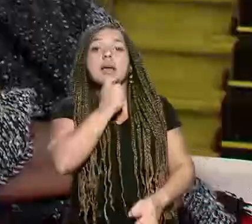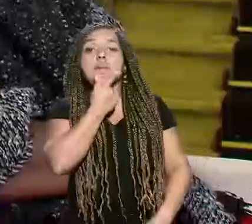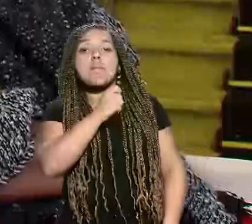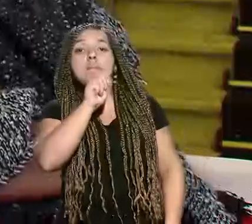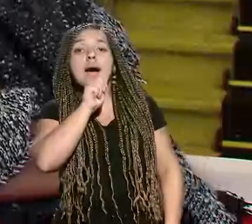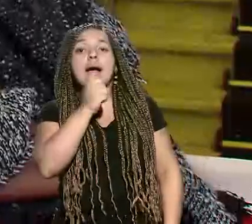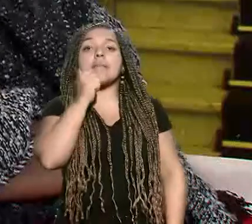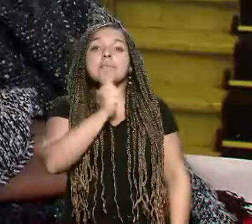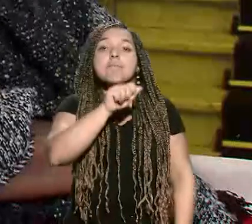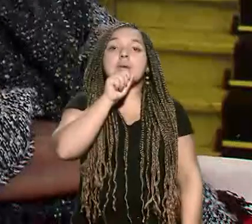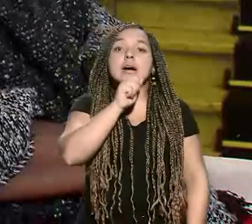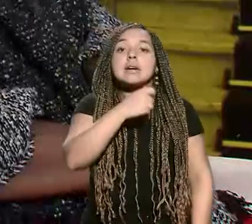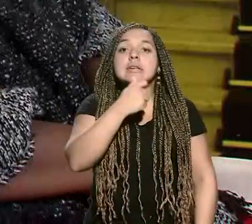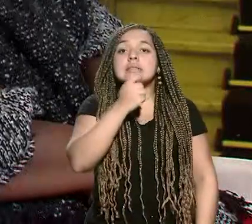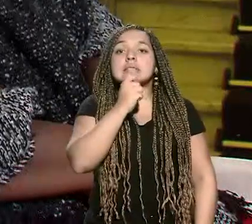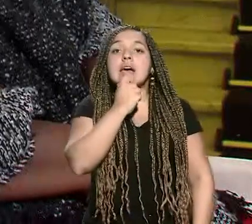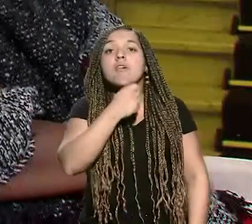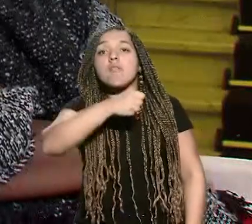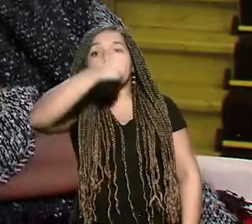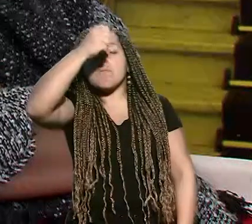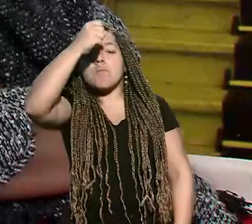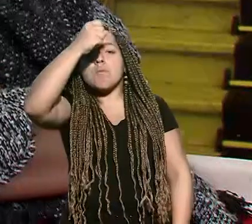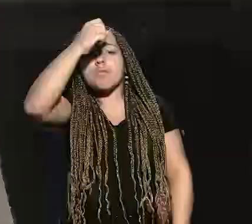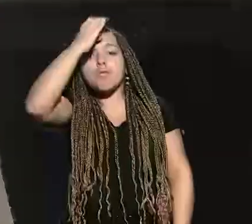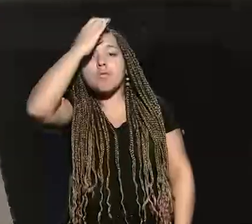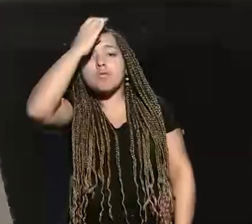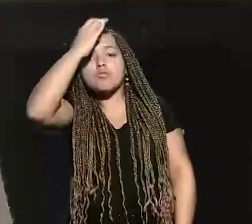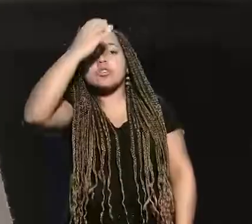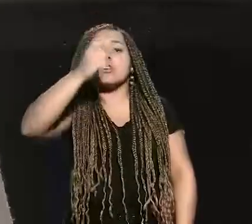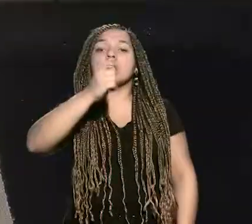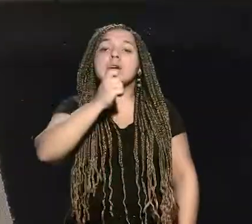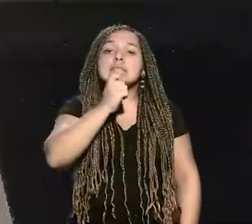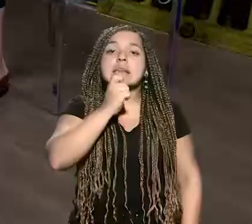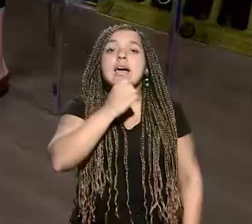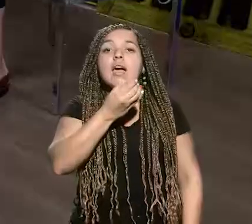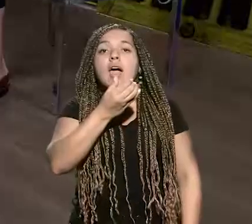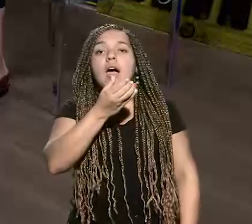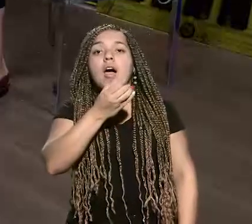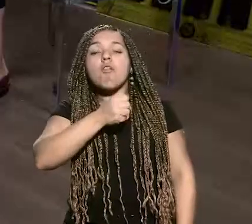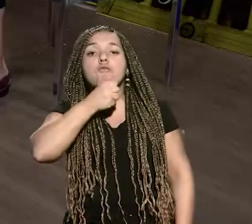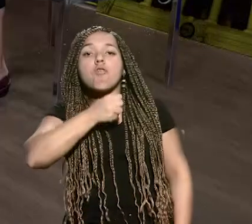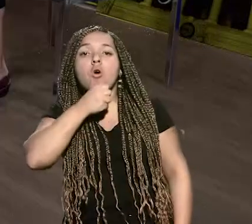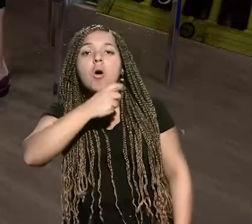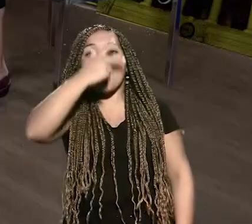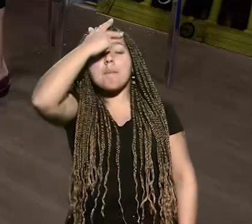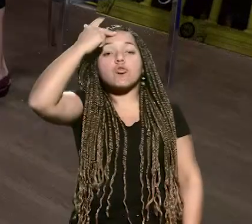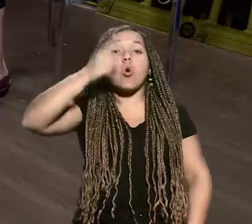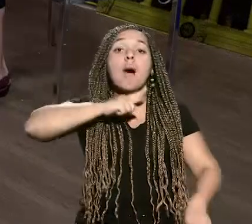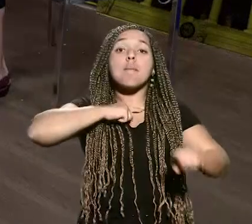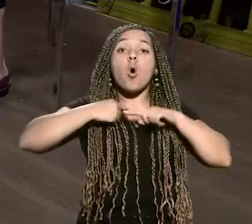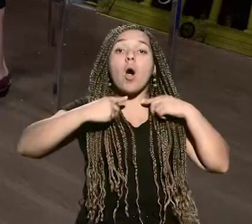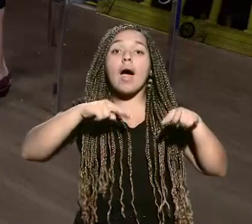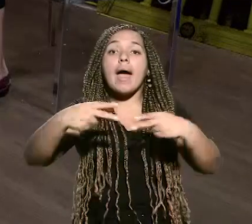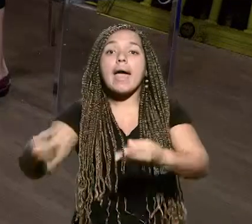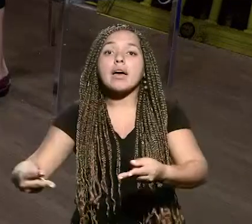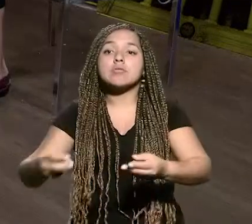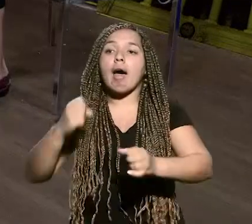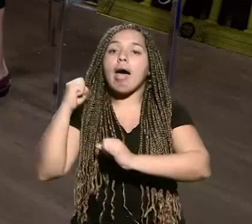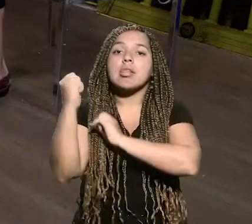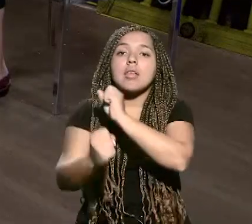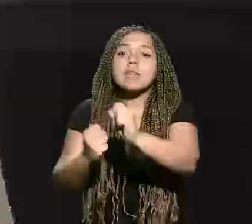negra vem sendo alvo de um processo de violação por parte do Estado brasileiro. E isso, com certeza, a Roberta tem muito